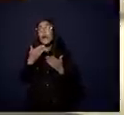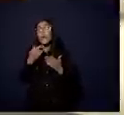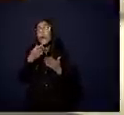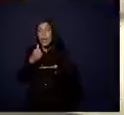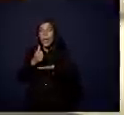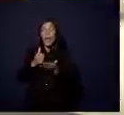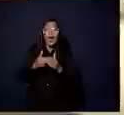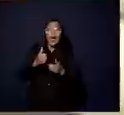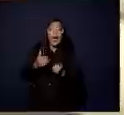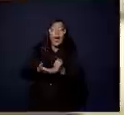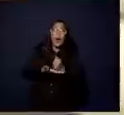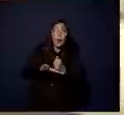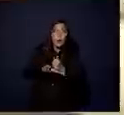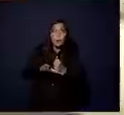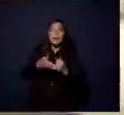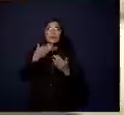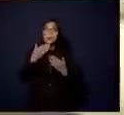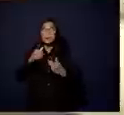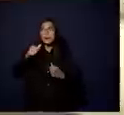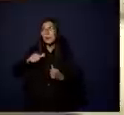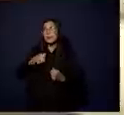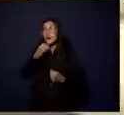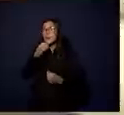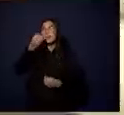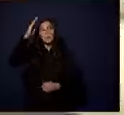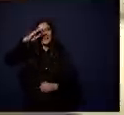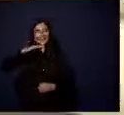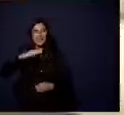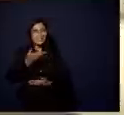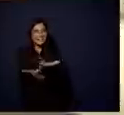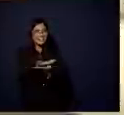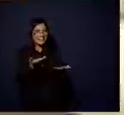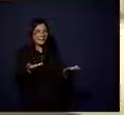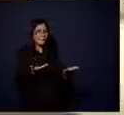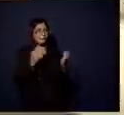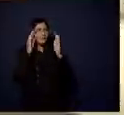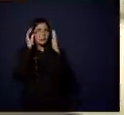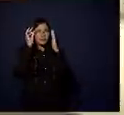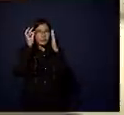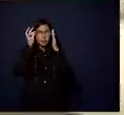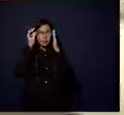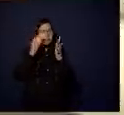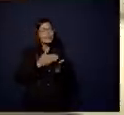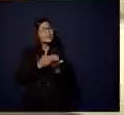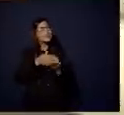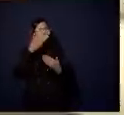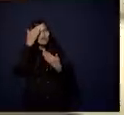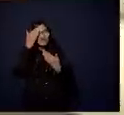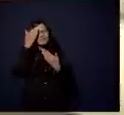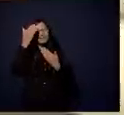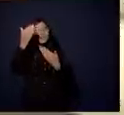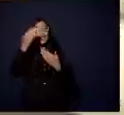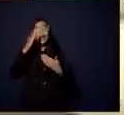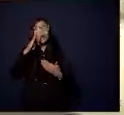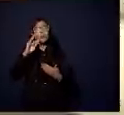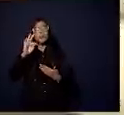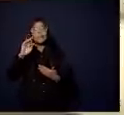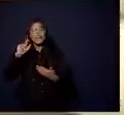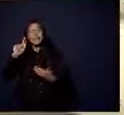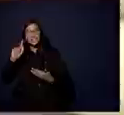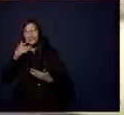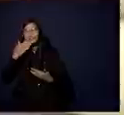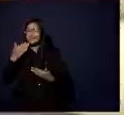planejamento primeiro Boa tarde a todos eu gostaria de iniciar agradecendo também o BTG pelo convite